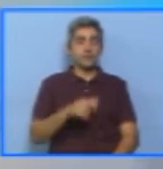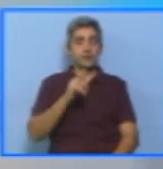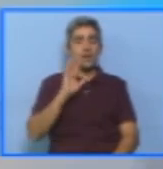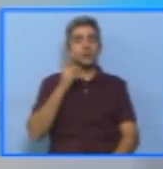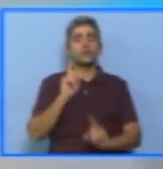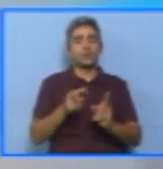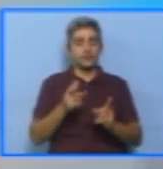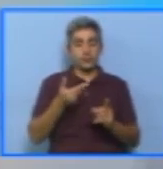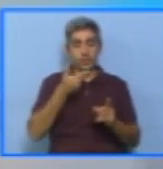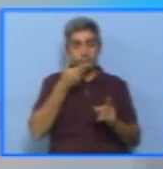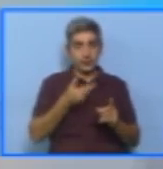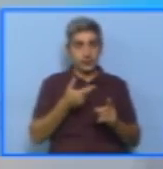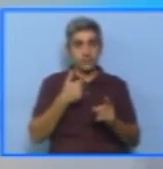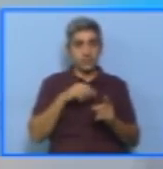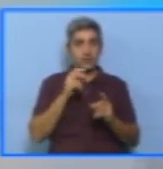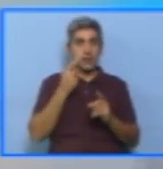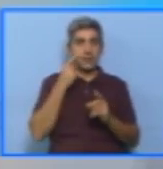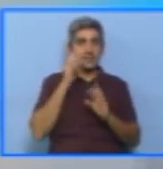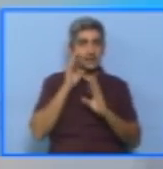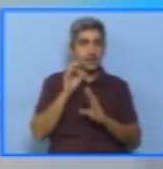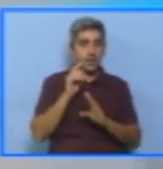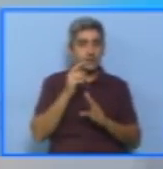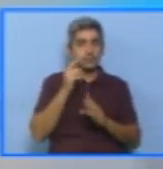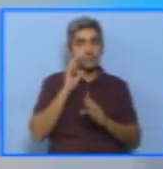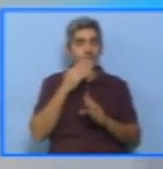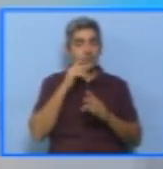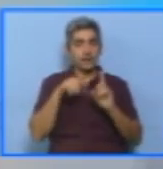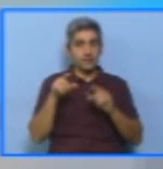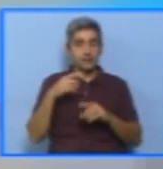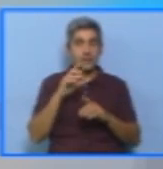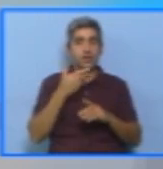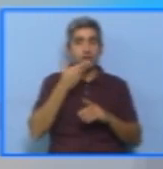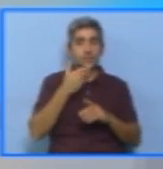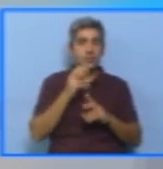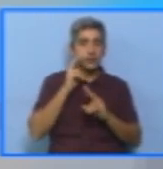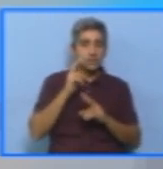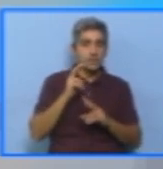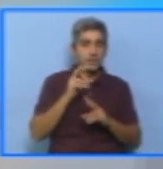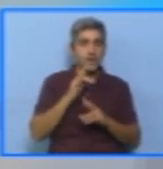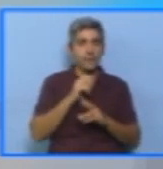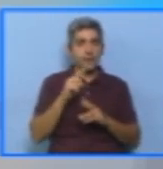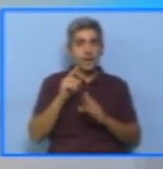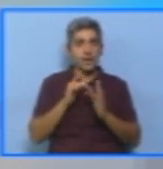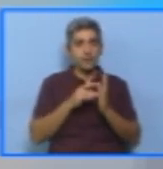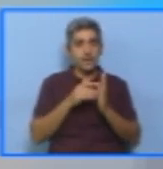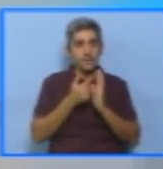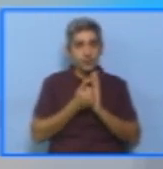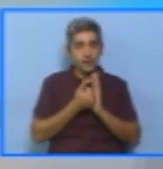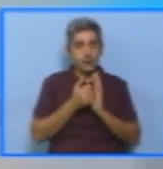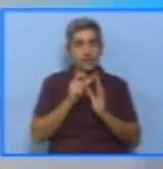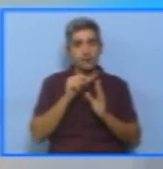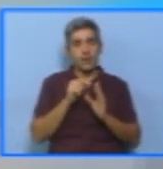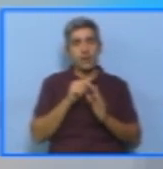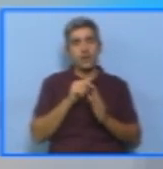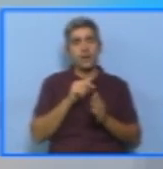experiência, nem sempre prestamos muito essa atenção, mas a experiência vivencial da fé bíblica tem também a ver com